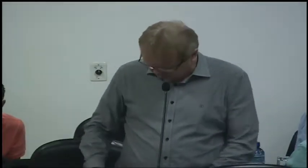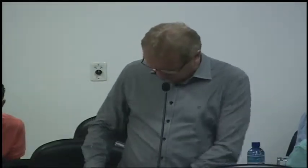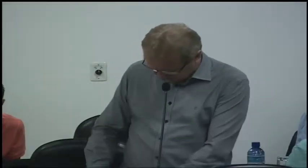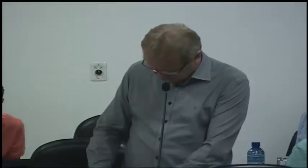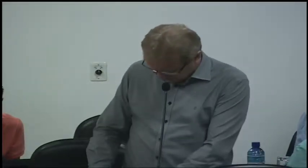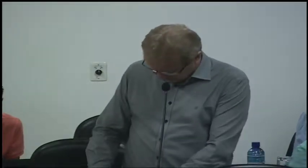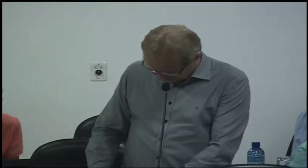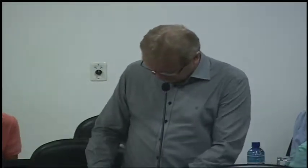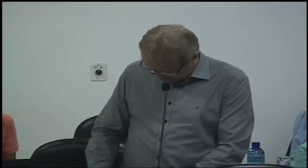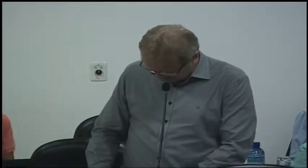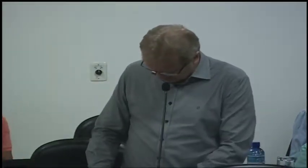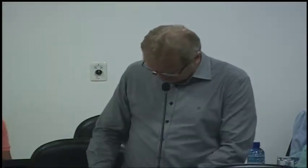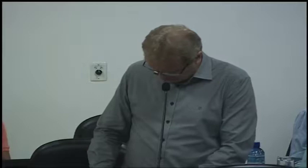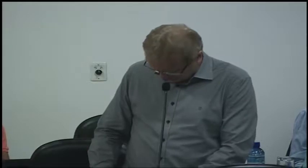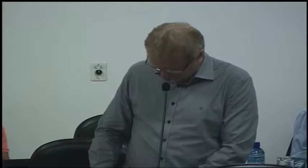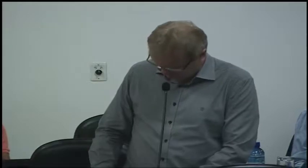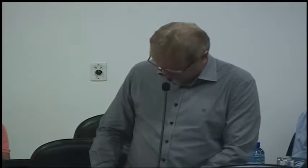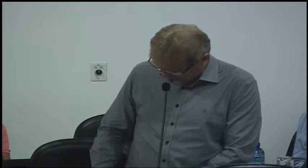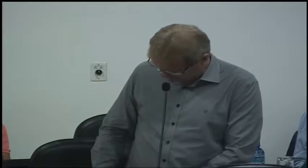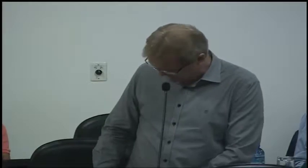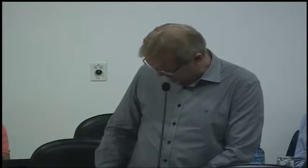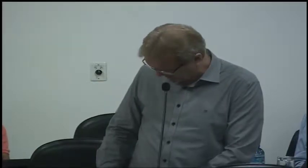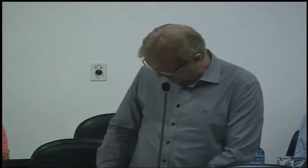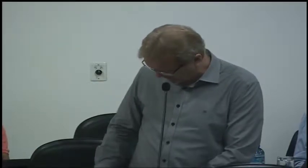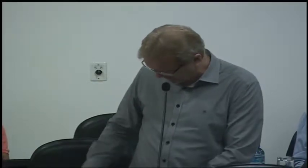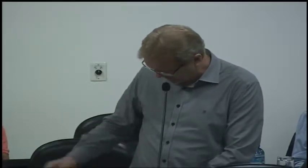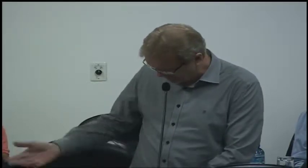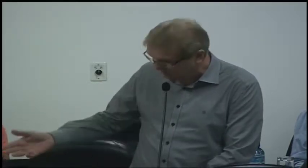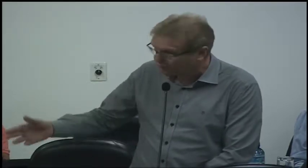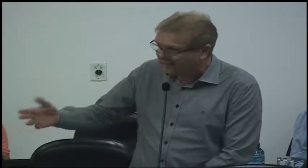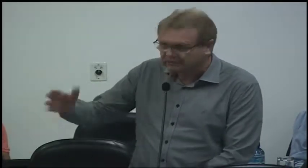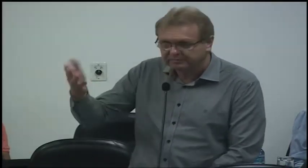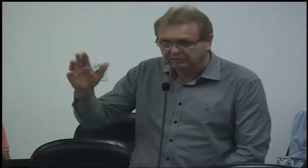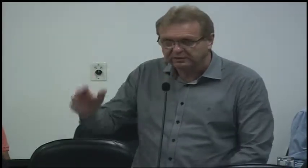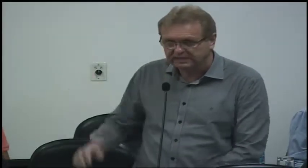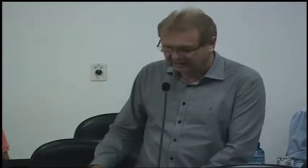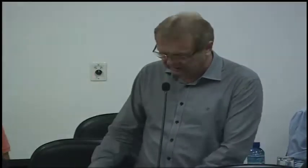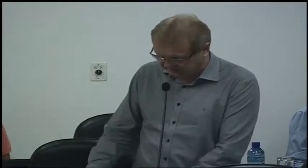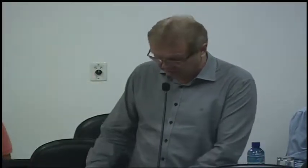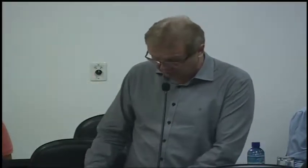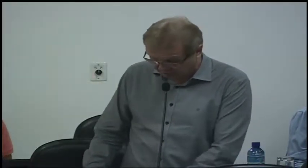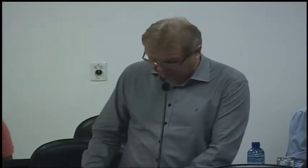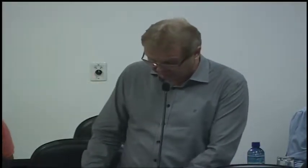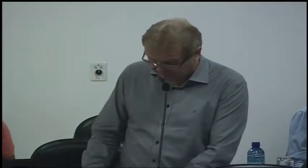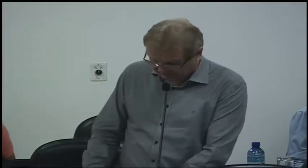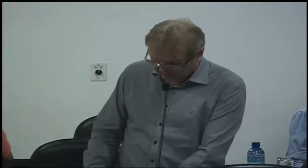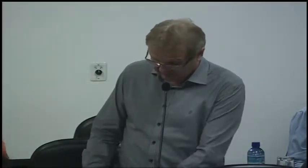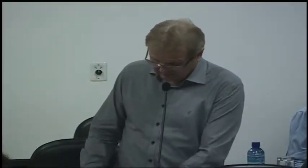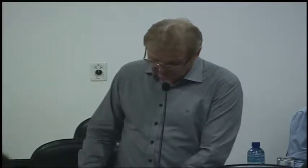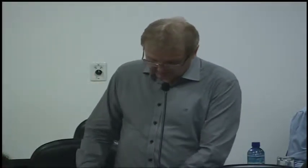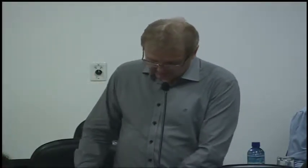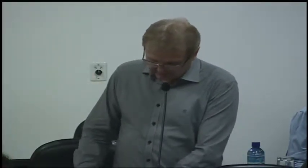Banco do Brasil, se não me engano, que o vereador falou, e mais ou menos 4 bilhões da Caixa Econômica,